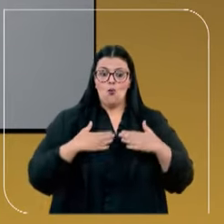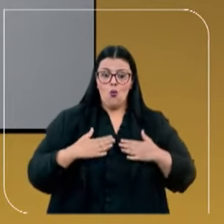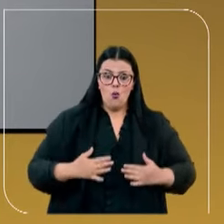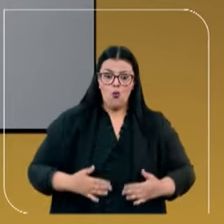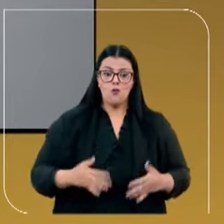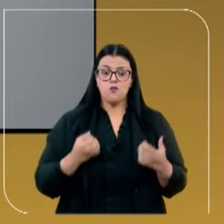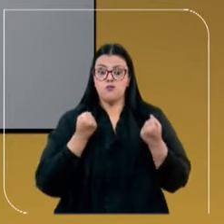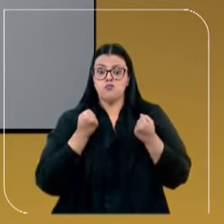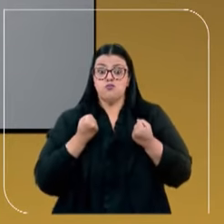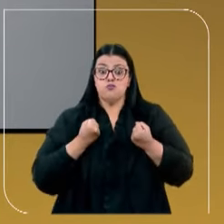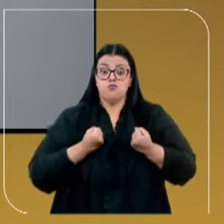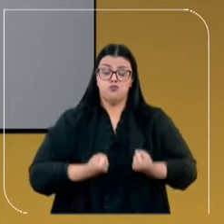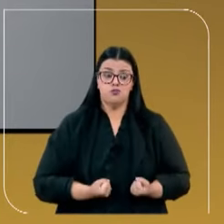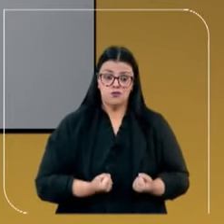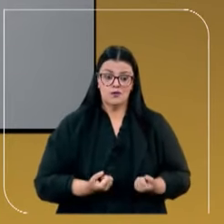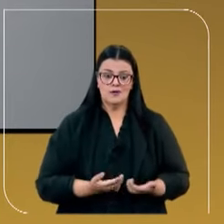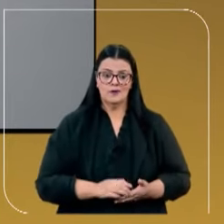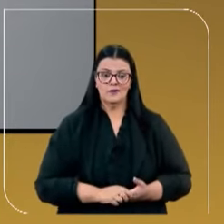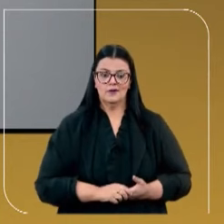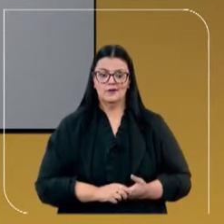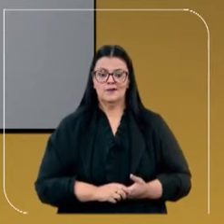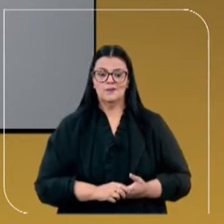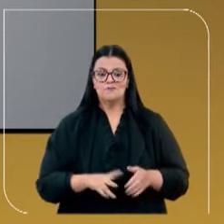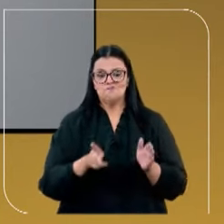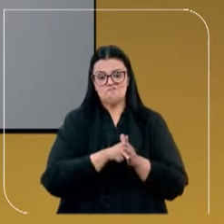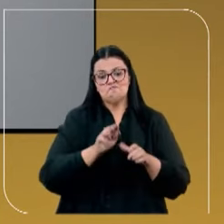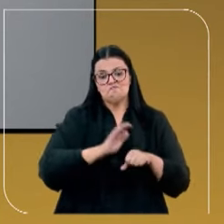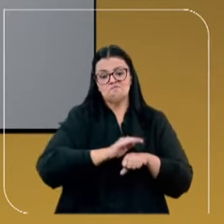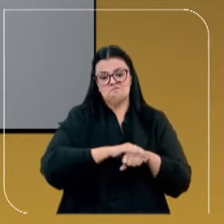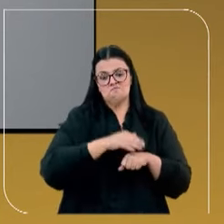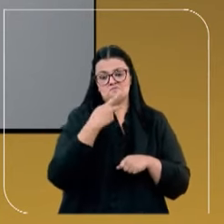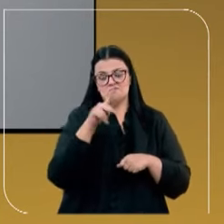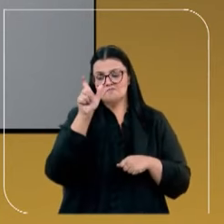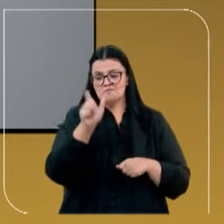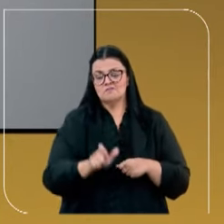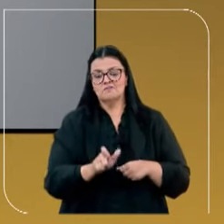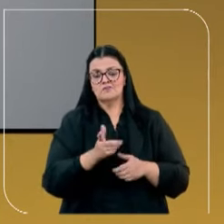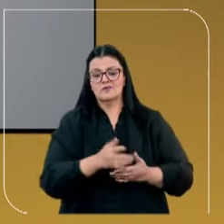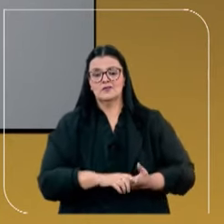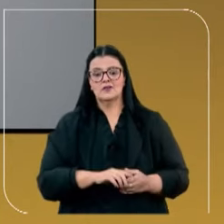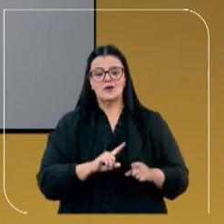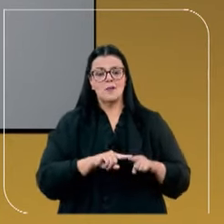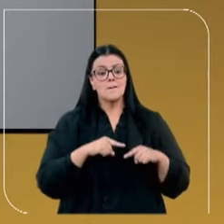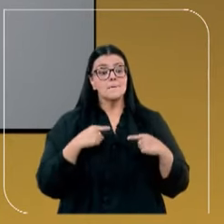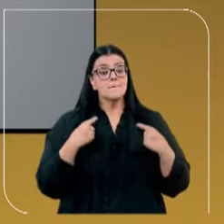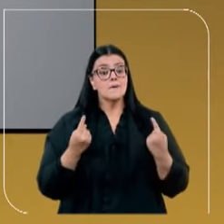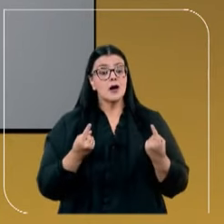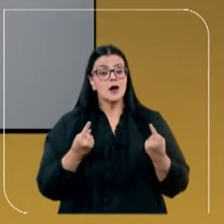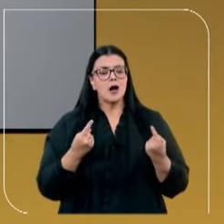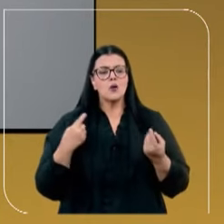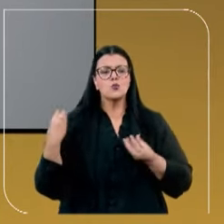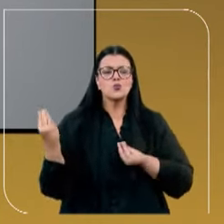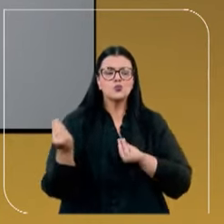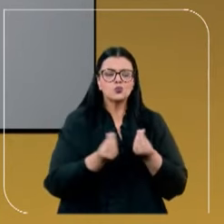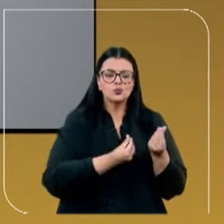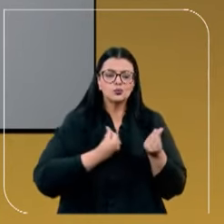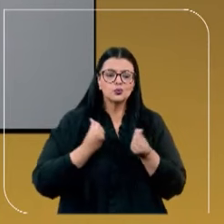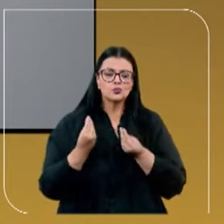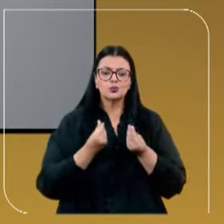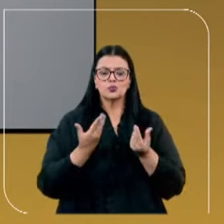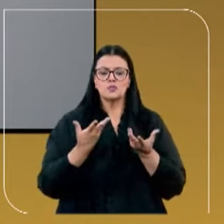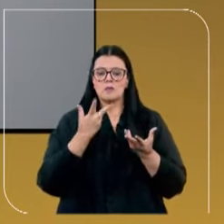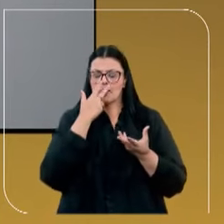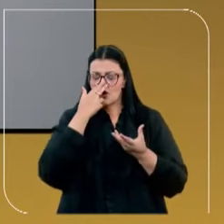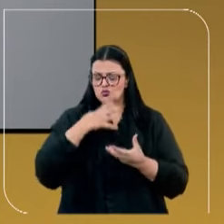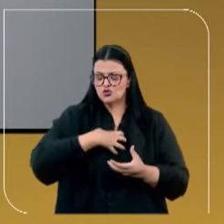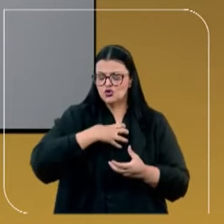aplique a mim mesmo. Né? Mas eu estou falando mais no sentido espiritual, da convivência.